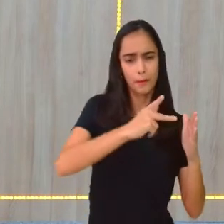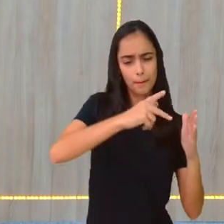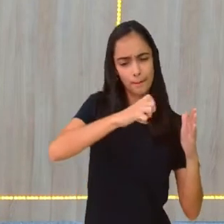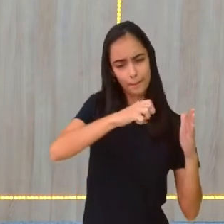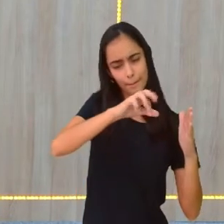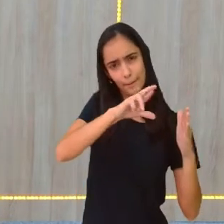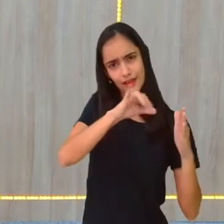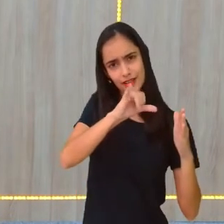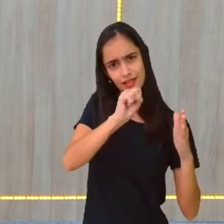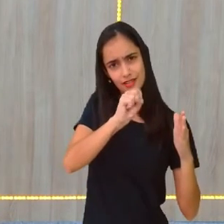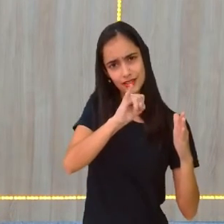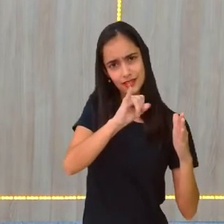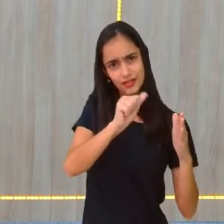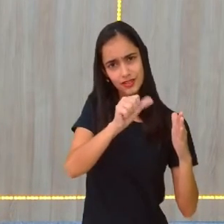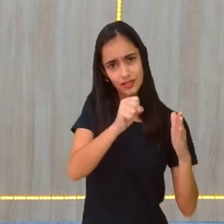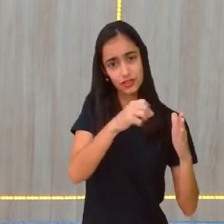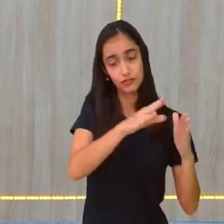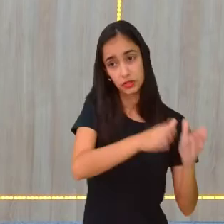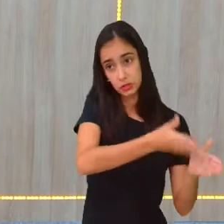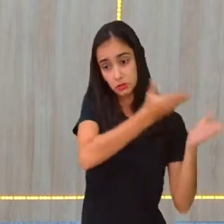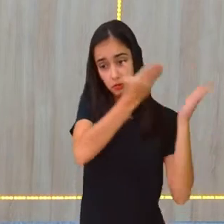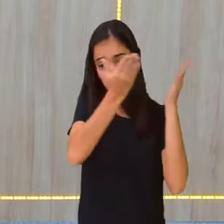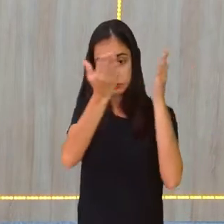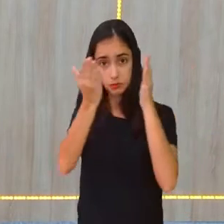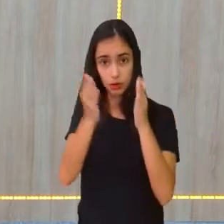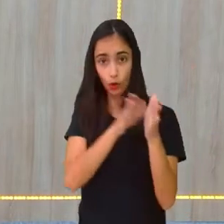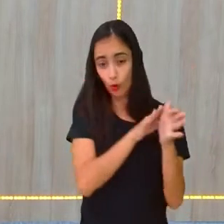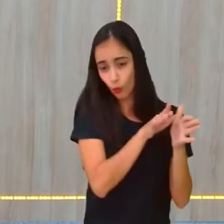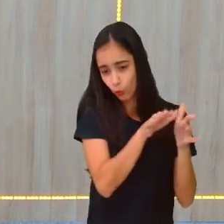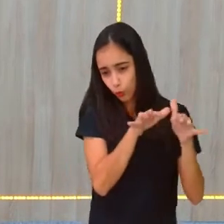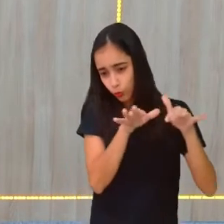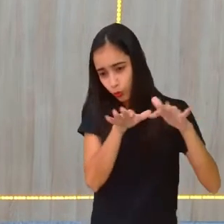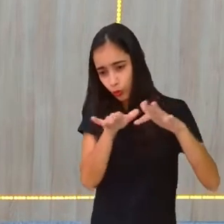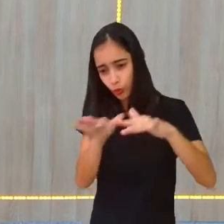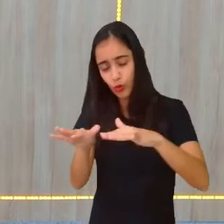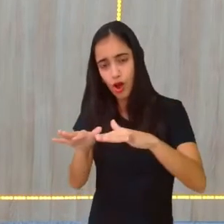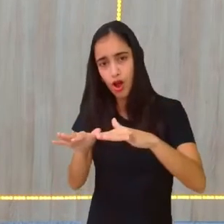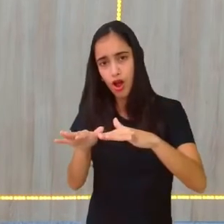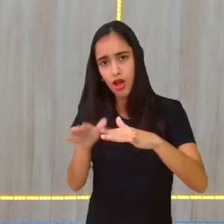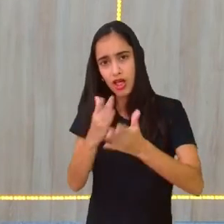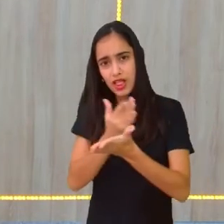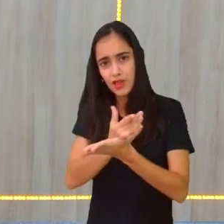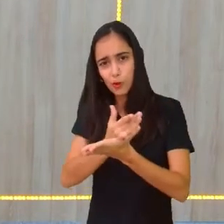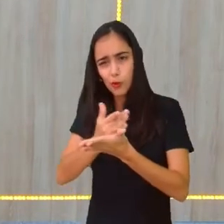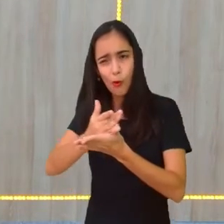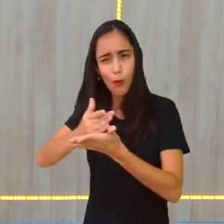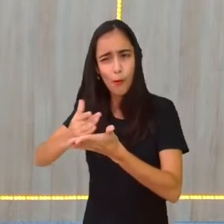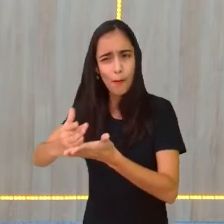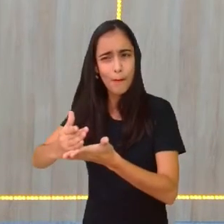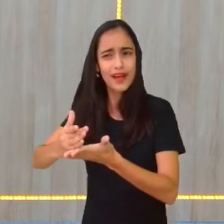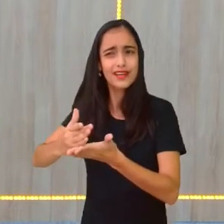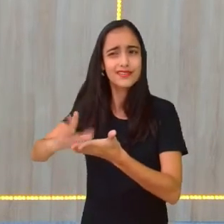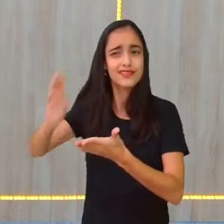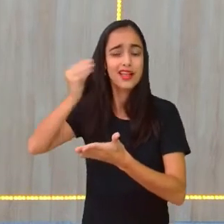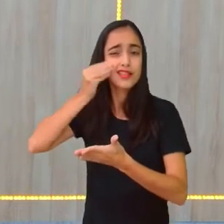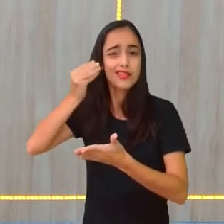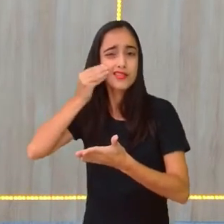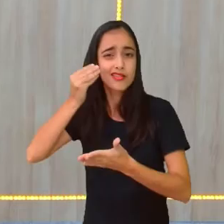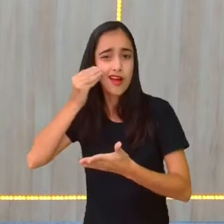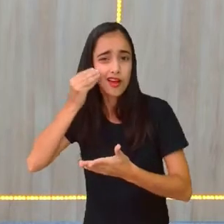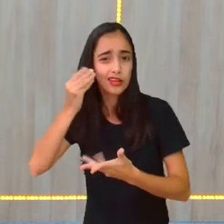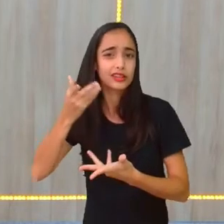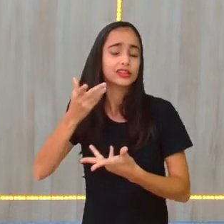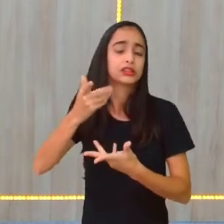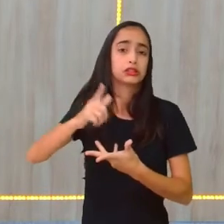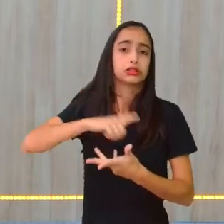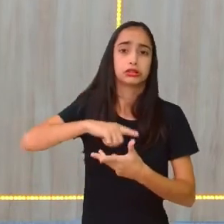para o lado de cá, certo? Então, eles começam a disputar aqui com os gregos o comércio aqui na região